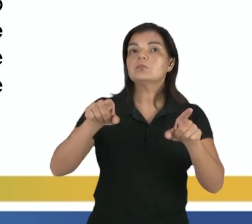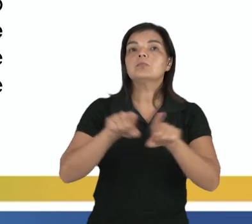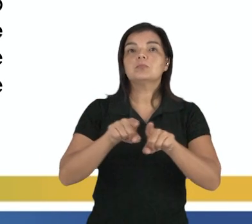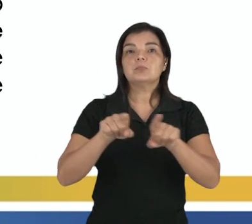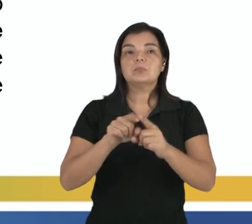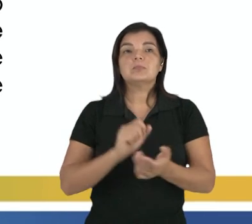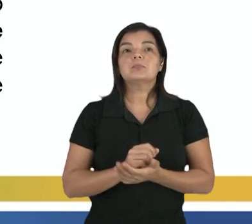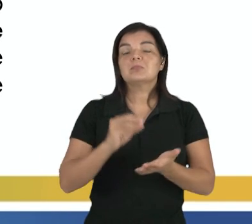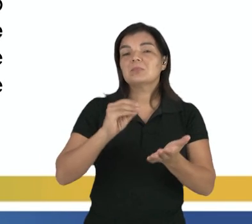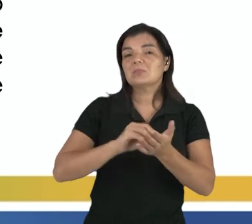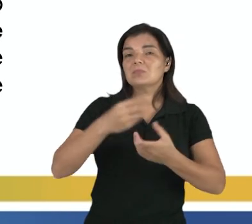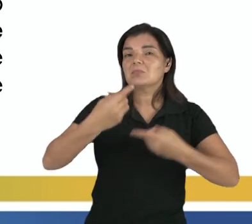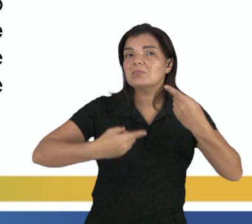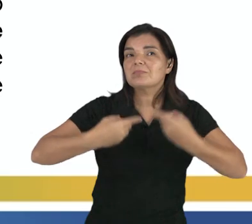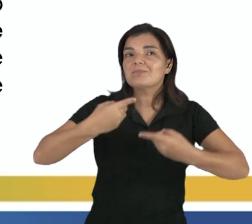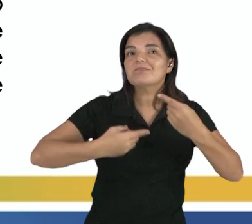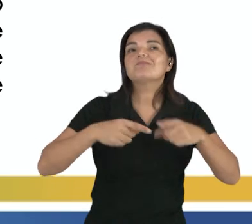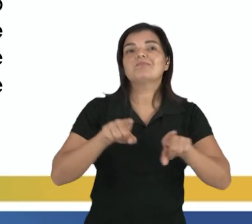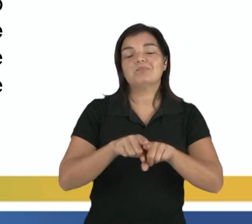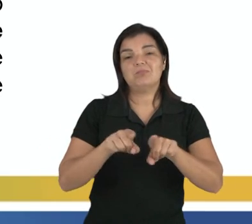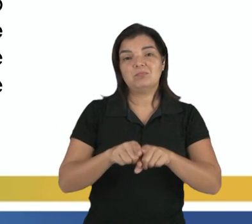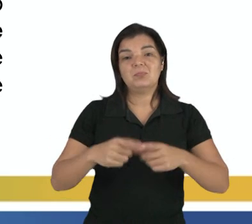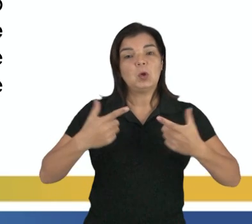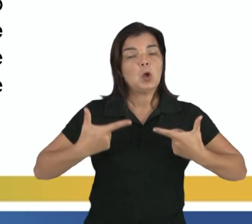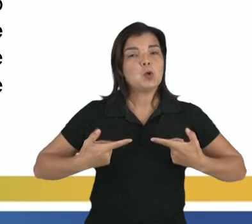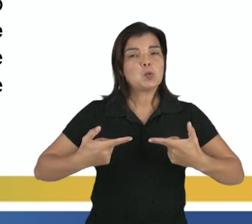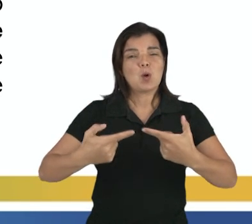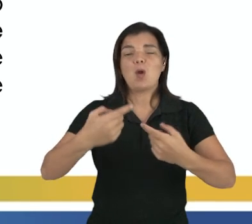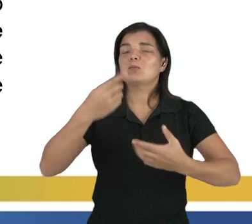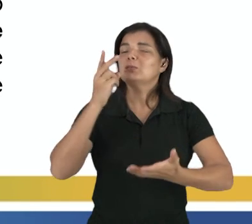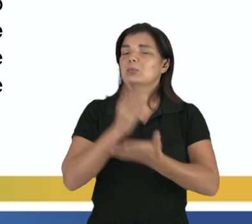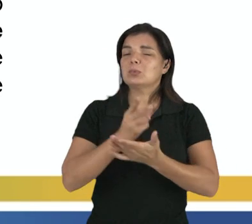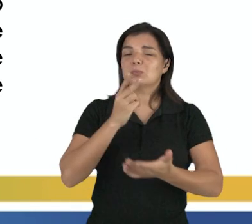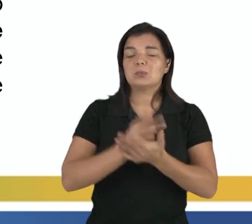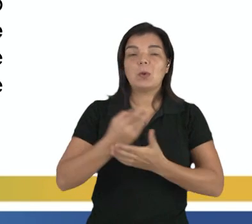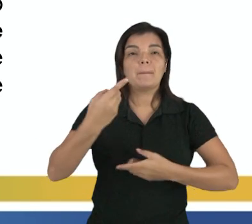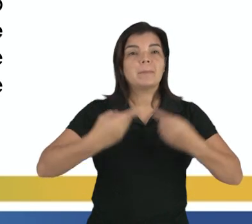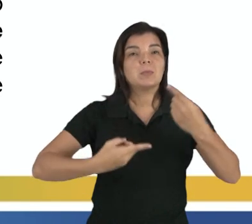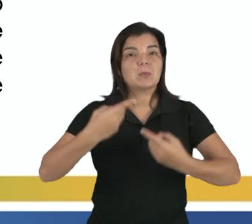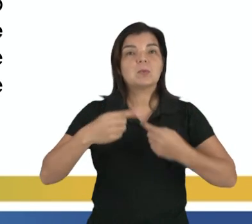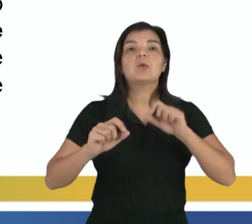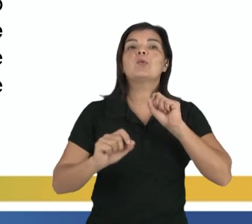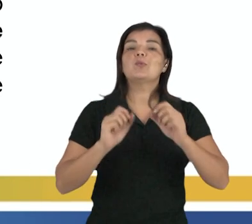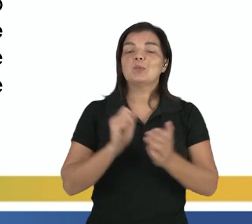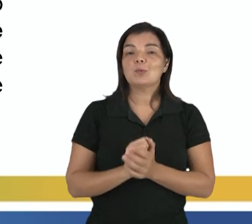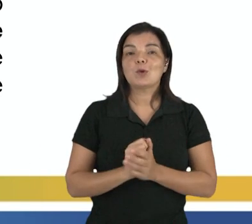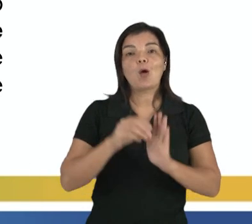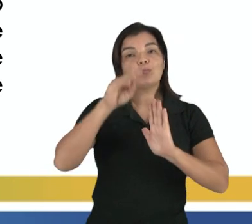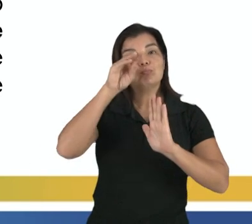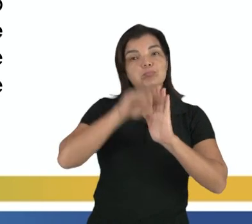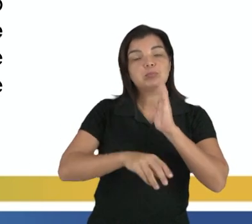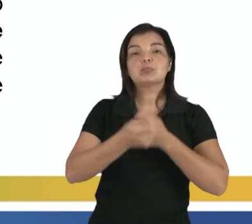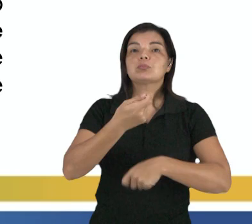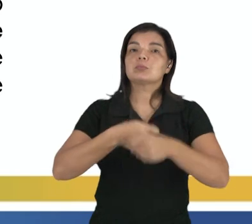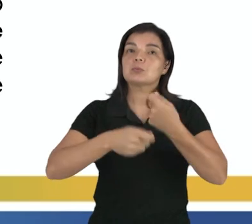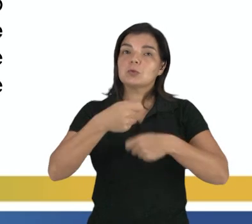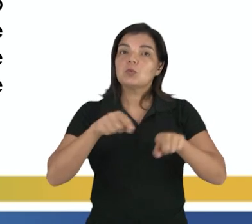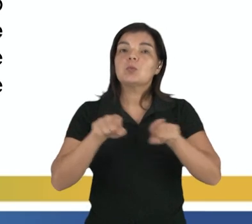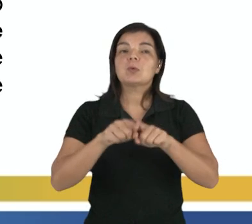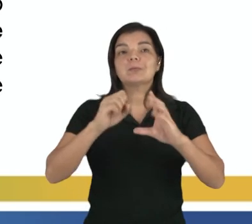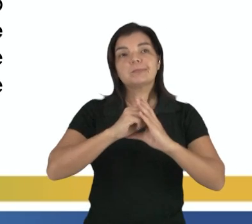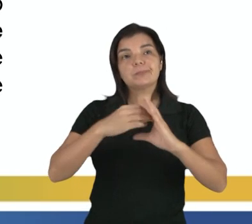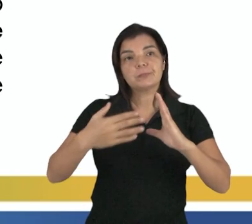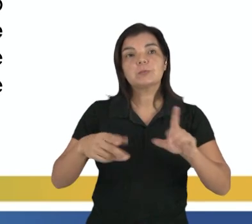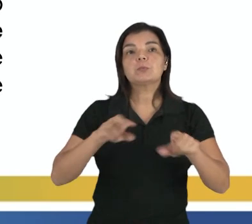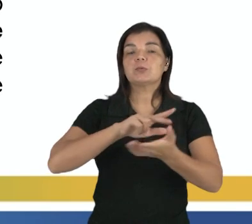também a instabilidade política, né? Eles vivem em guerra política. E isso causa um baixo crescimento econômico, né? O que